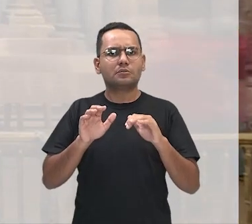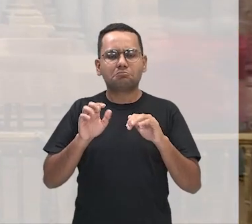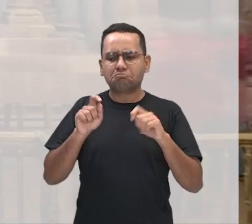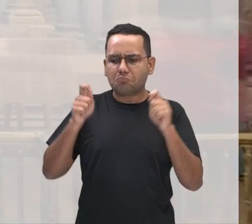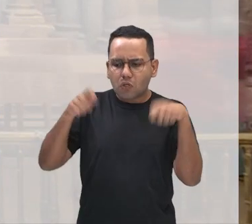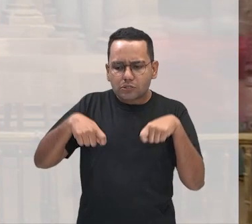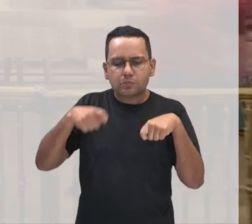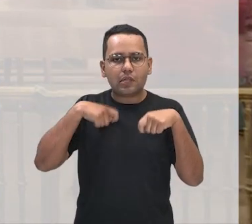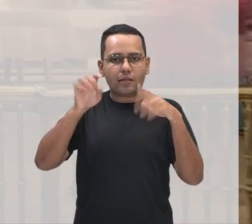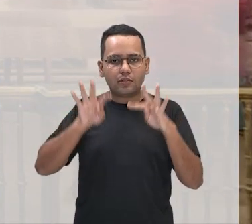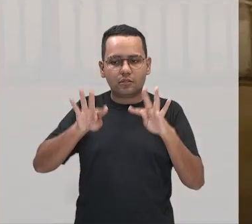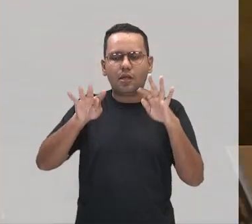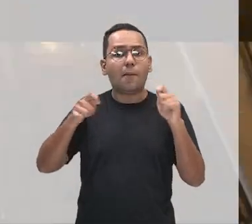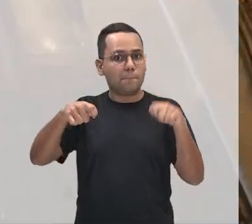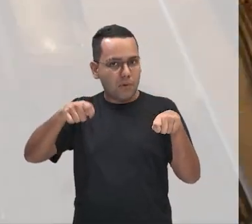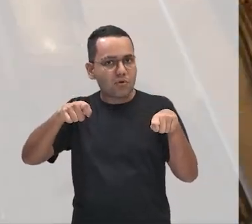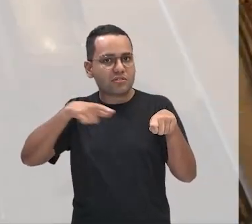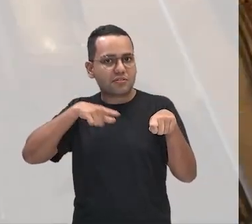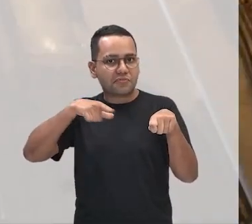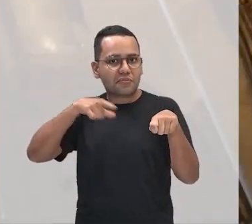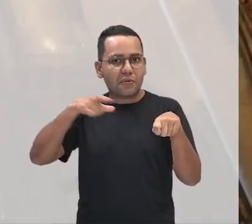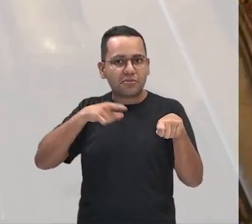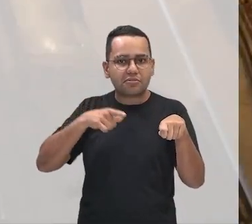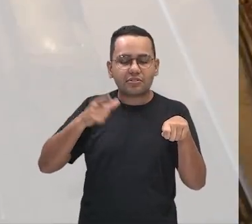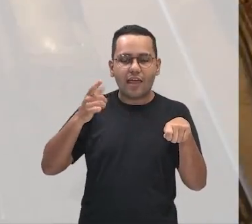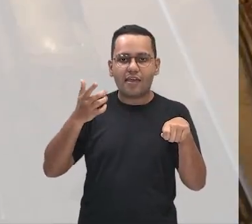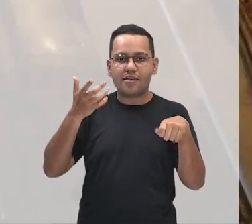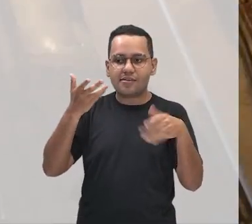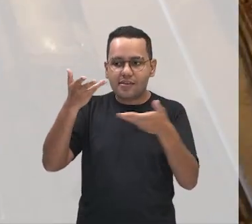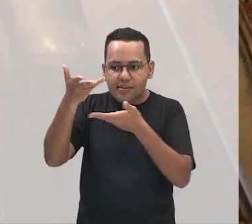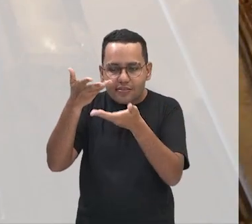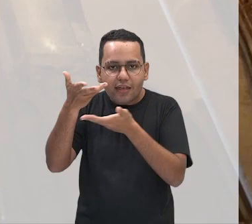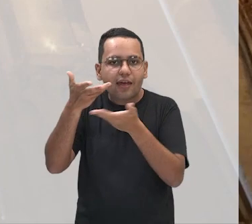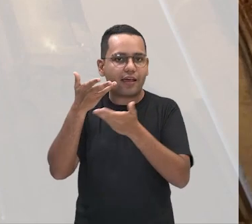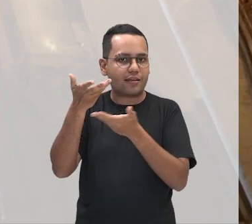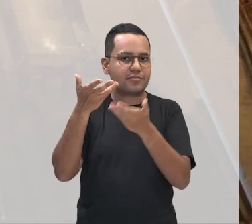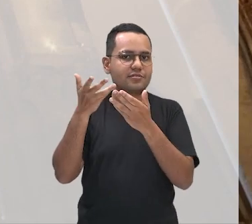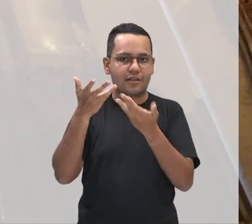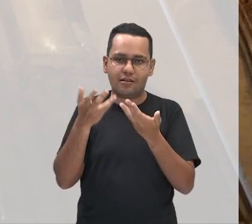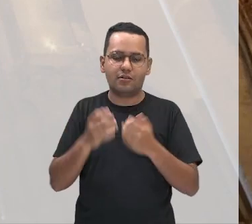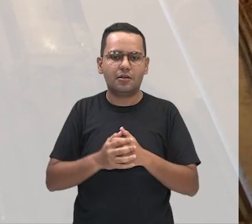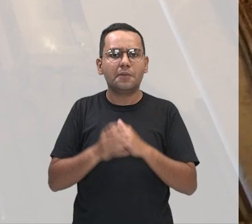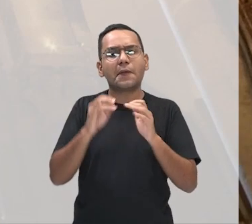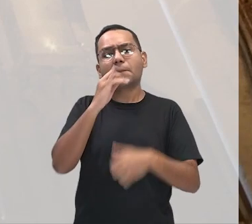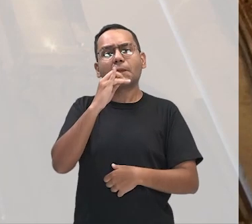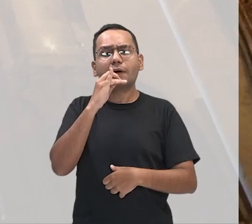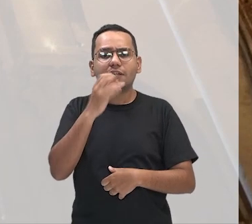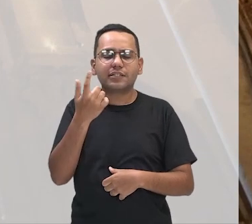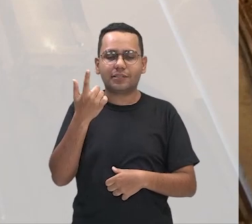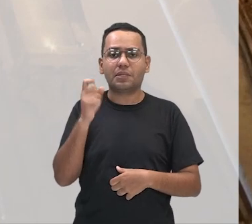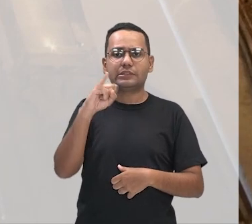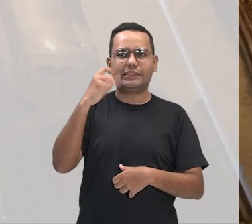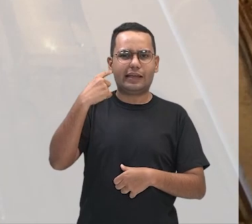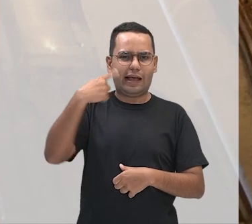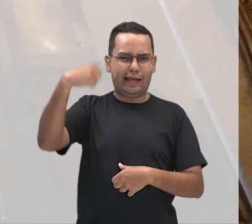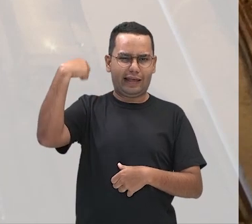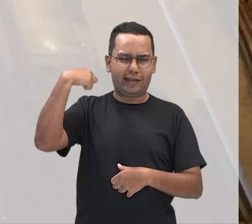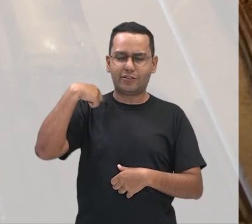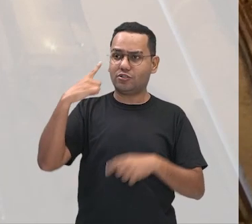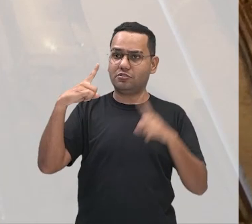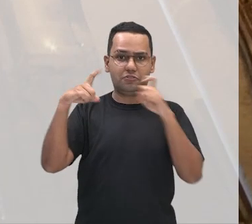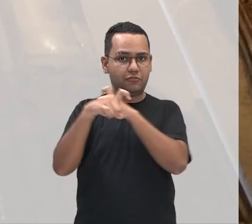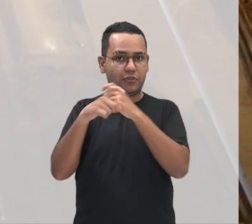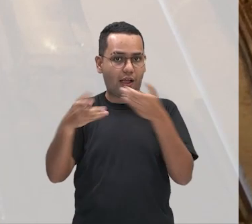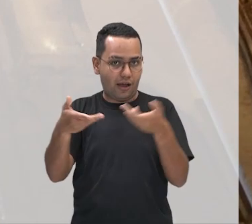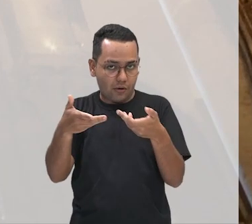virtuais e a gente pode visitar lugares que a gente sabe que às vezes seria bem difícil de a gente chegar pela distância, né? Então, a